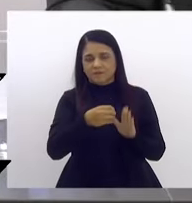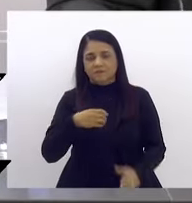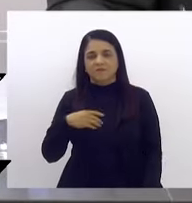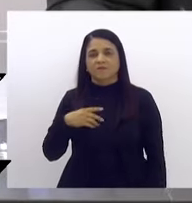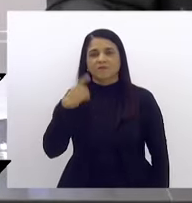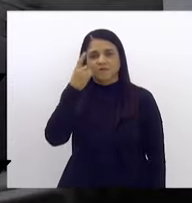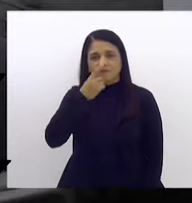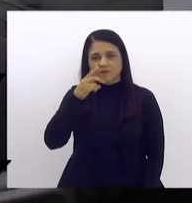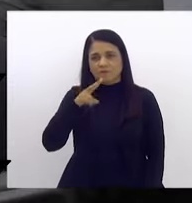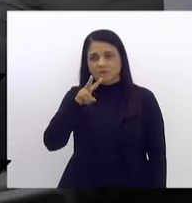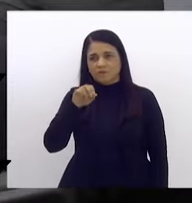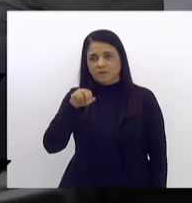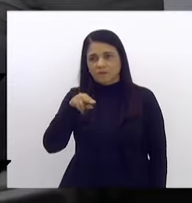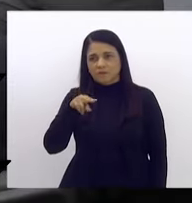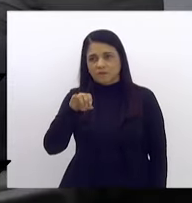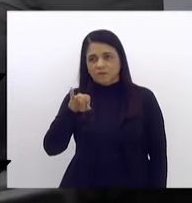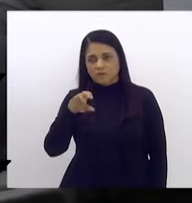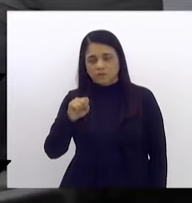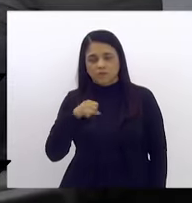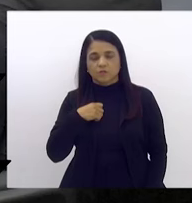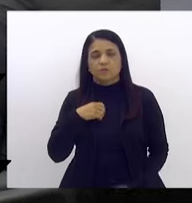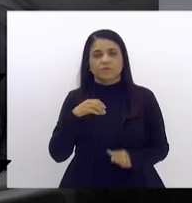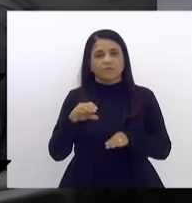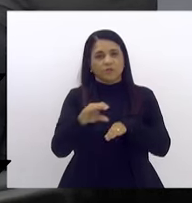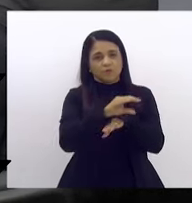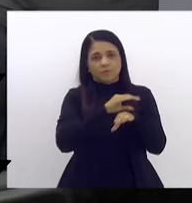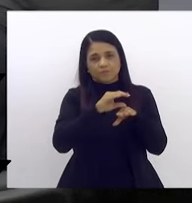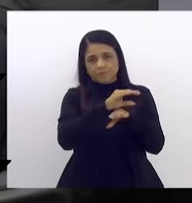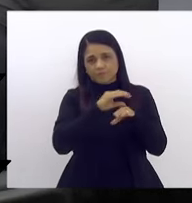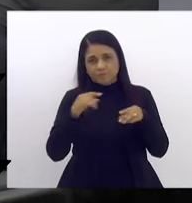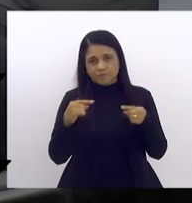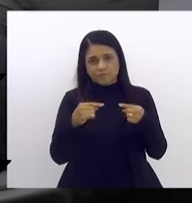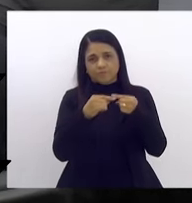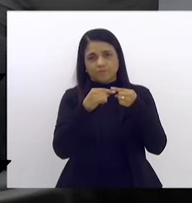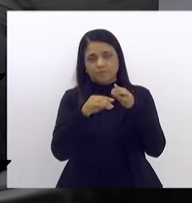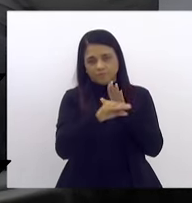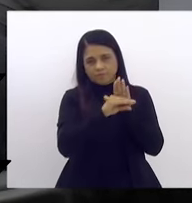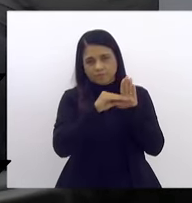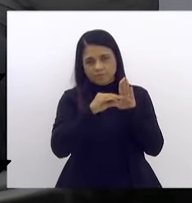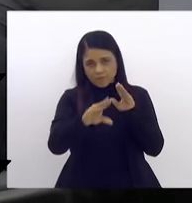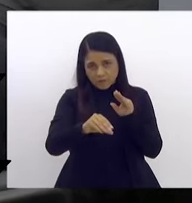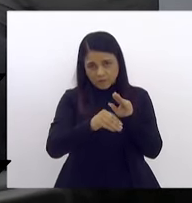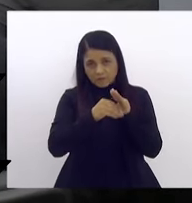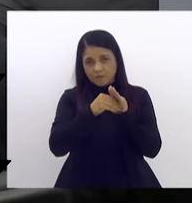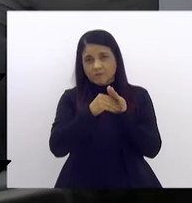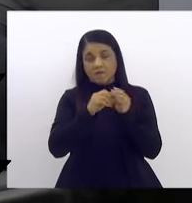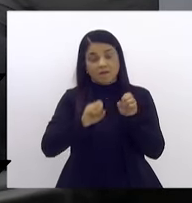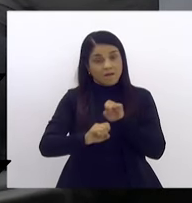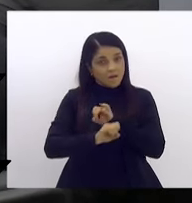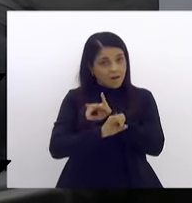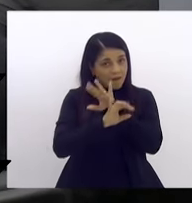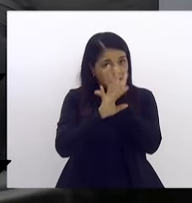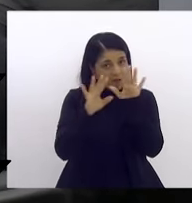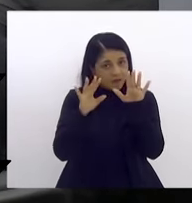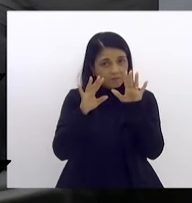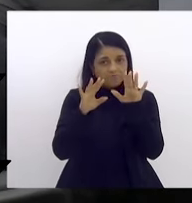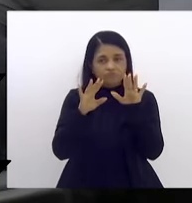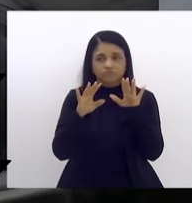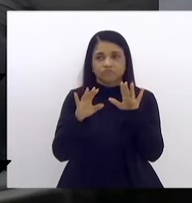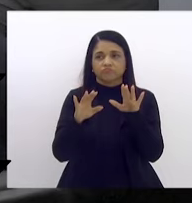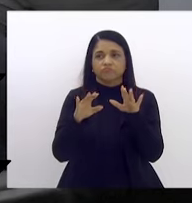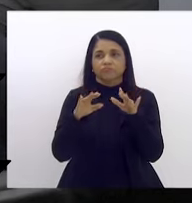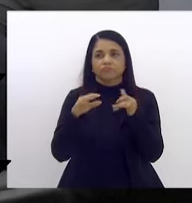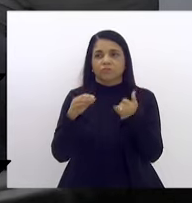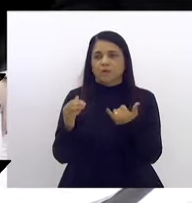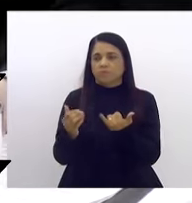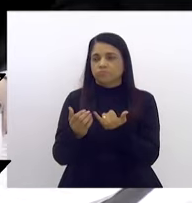senhor presidente parecer pela constitucionalidade com emenda para deixar claro que não há gravame de tombamento